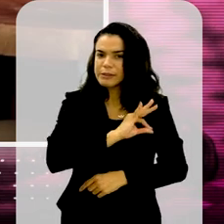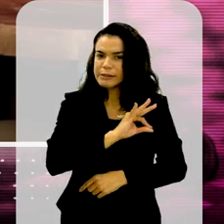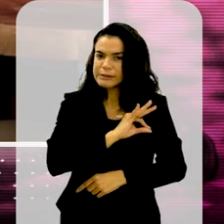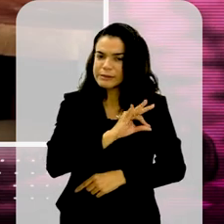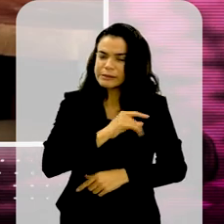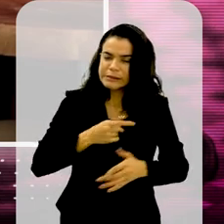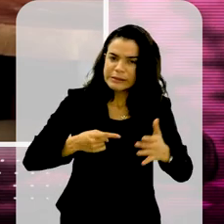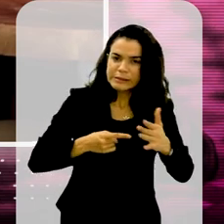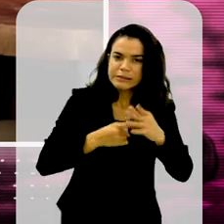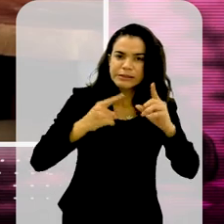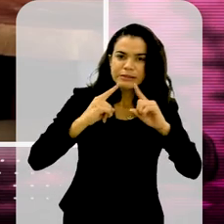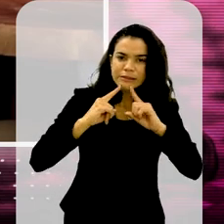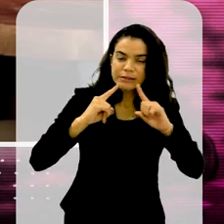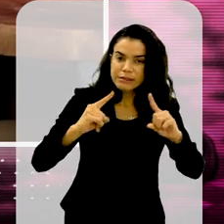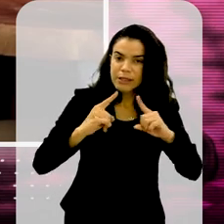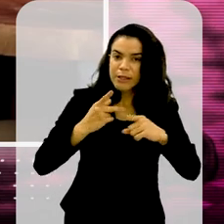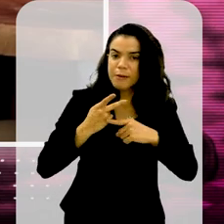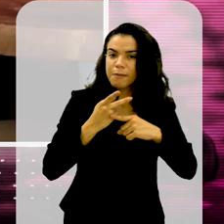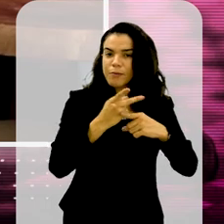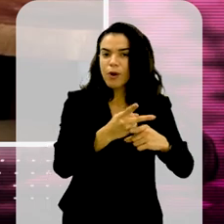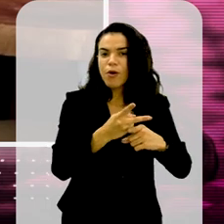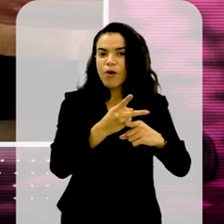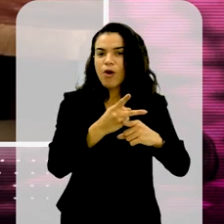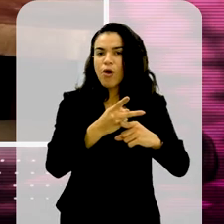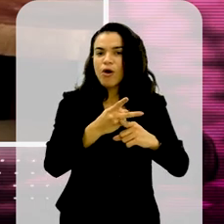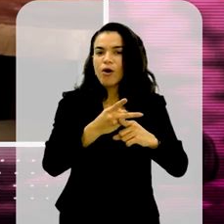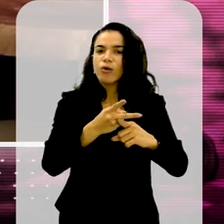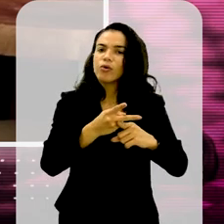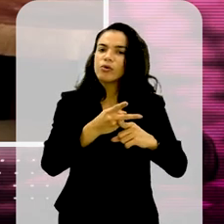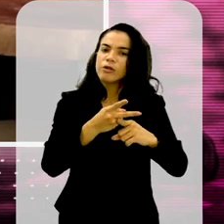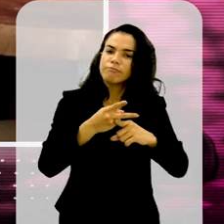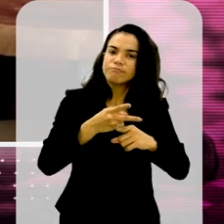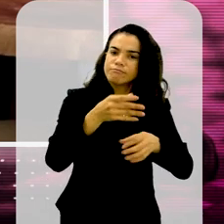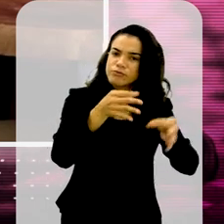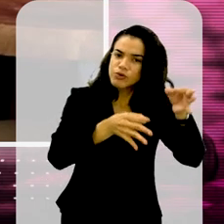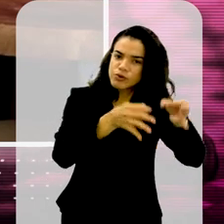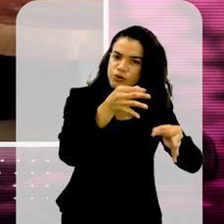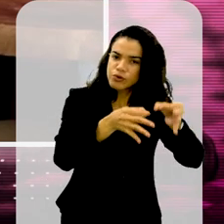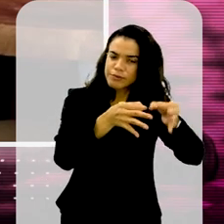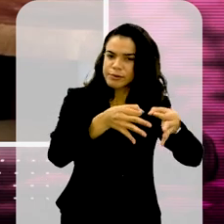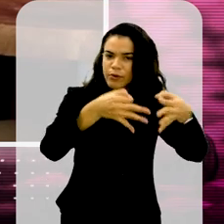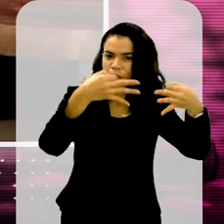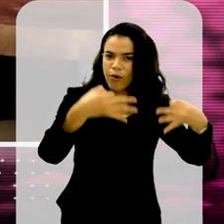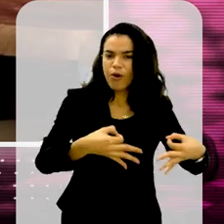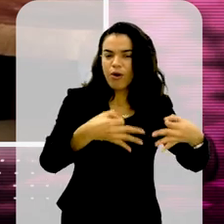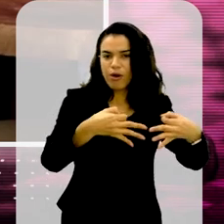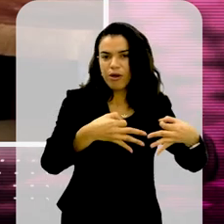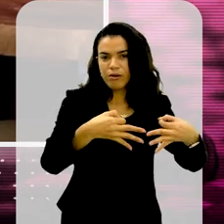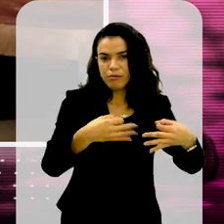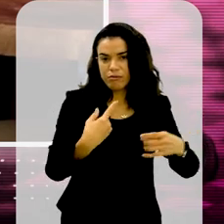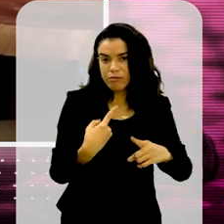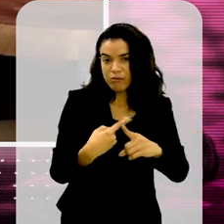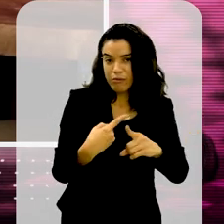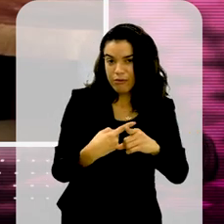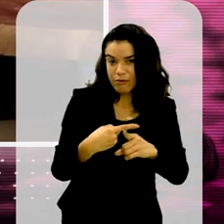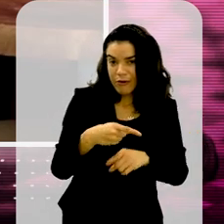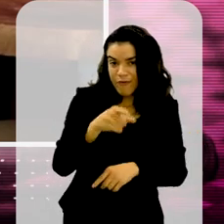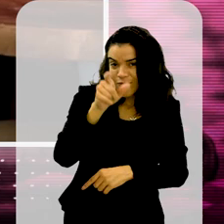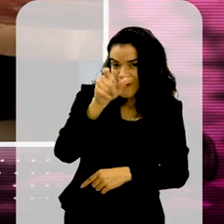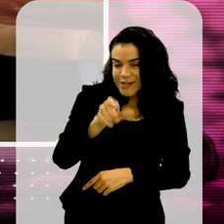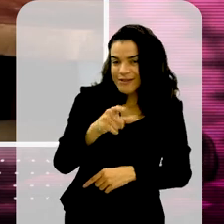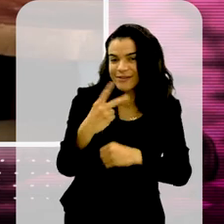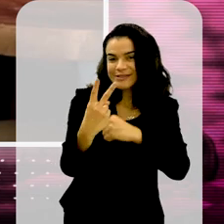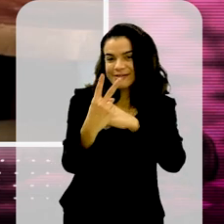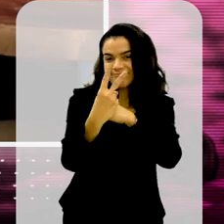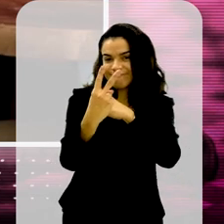polícia, denuncie tais atos e busque a responsabilização criminal deste criminoso e desse covarde, que